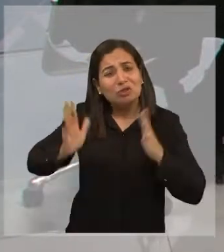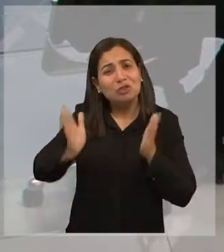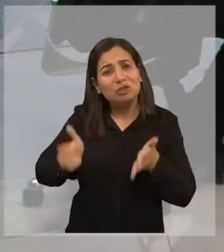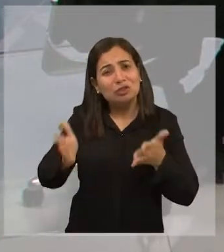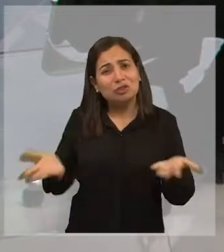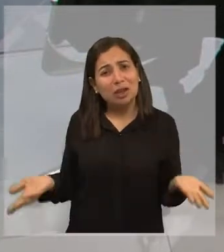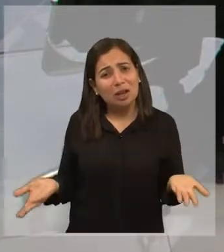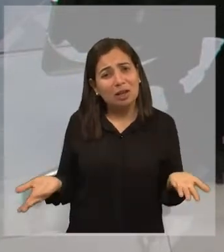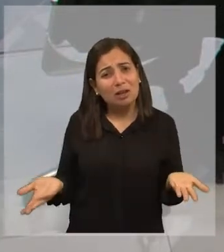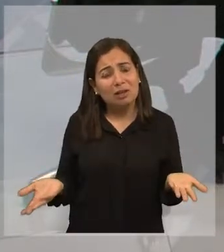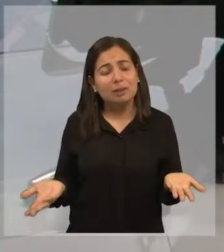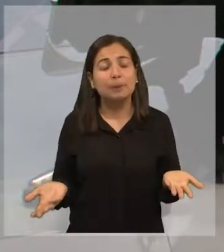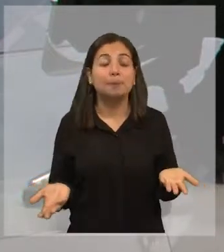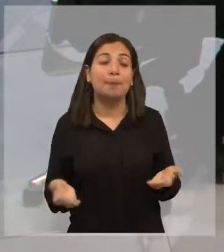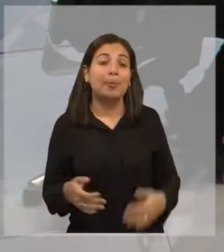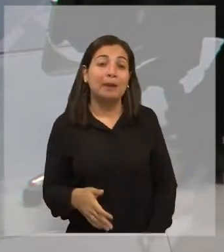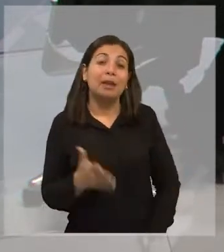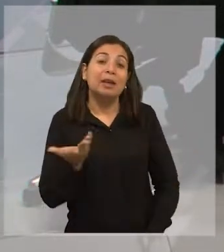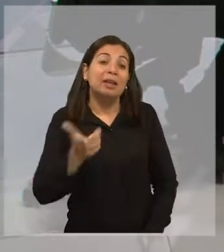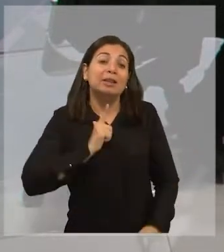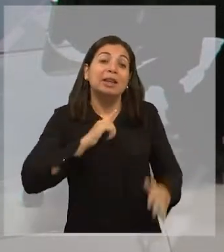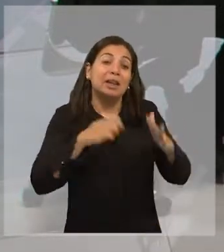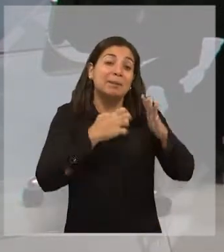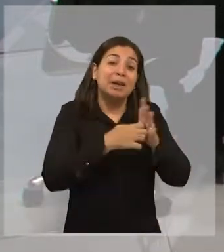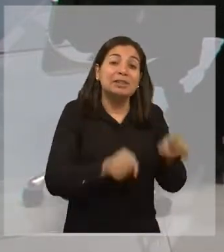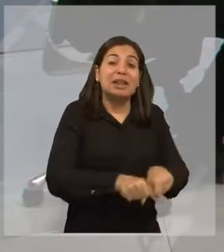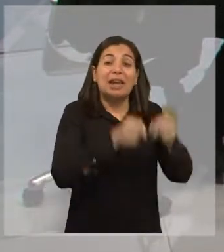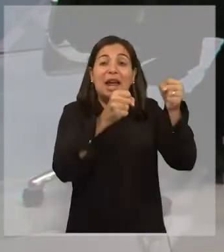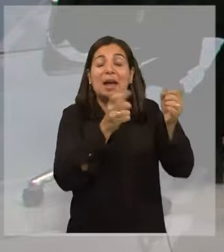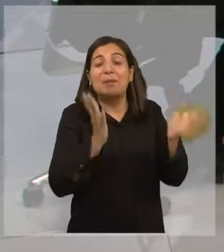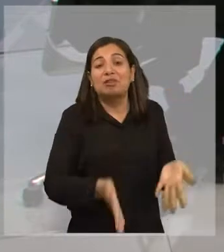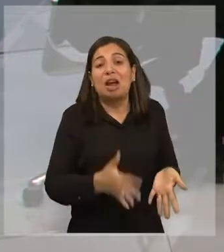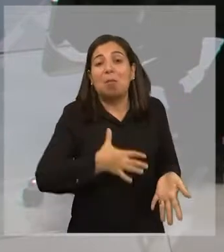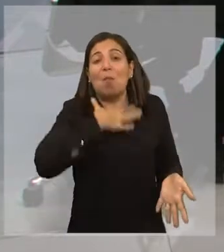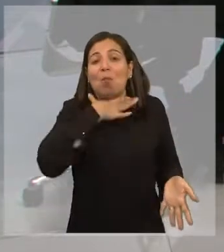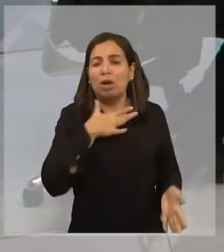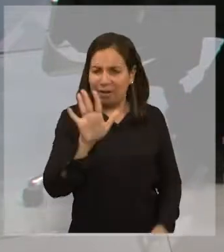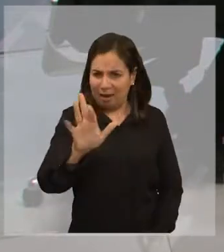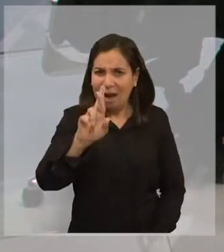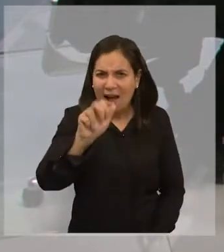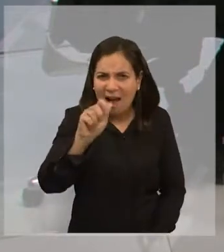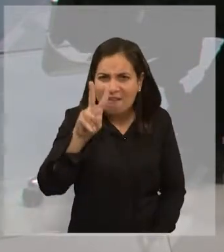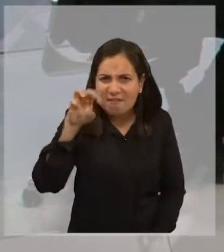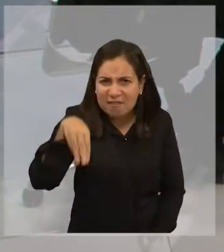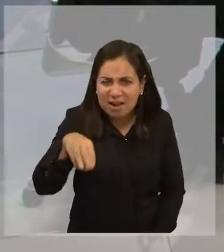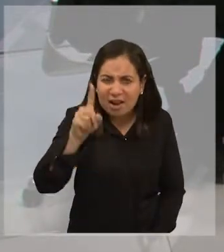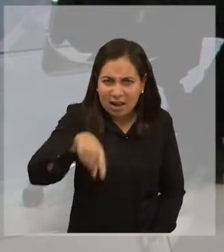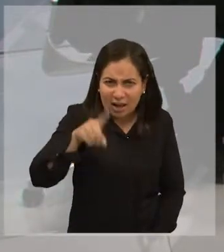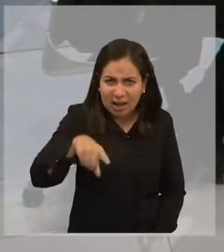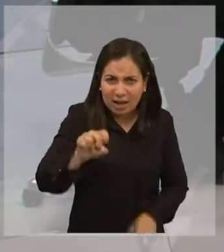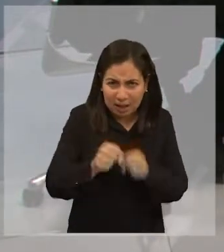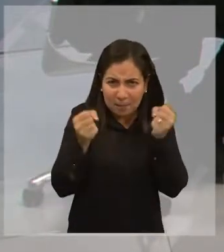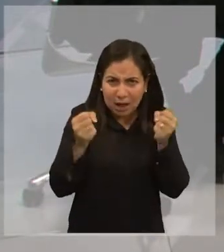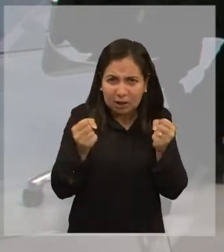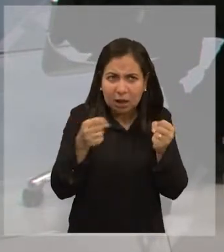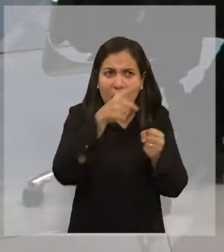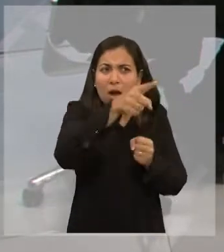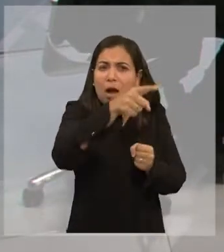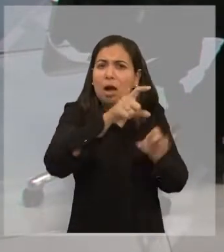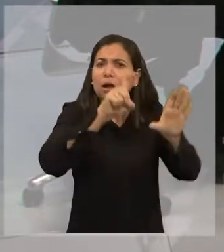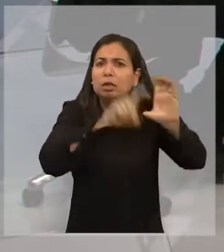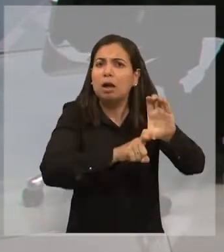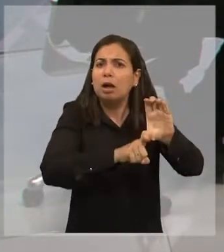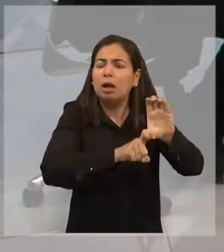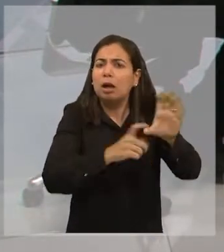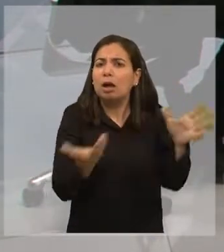dessas empresas quebraram, não tem capacidade de... Você tem... A Ravan é quebrada? Veja. Deve 100 e tantos milhões Está